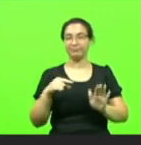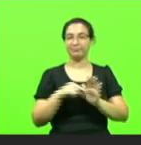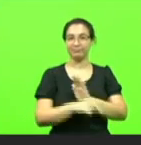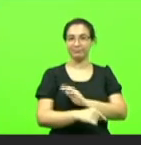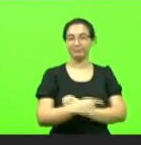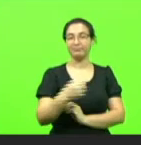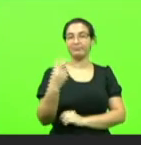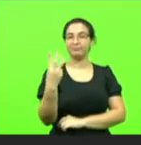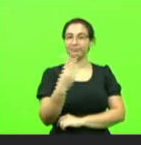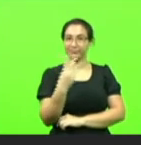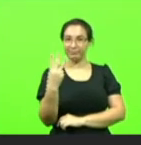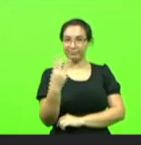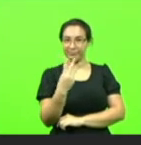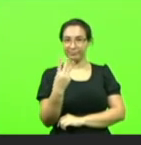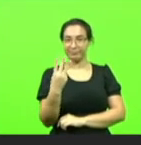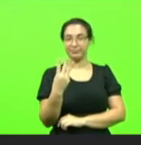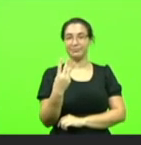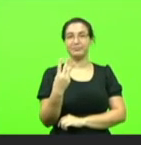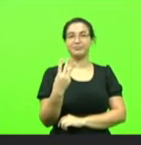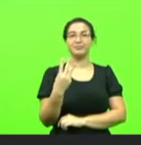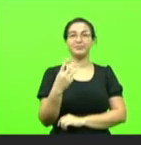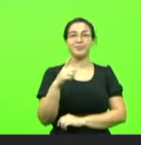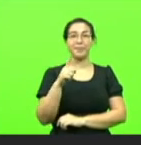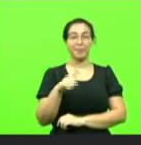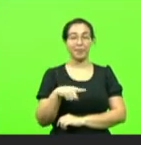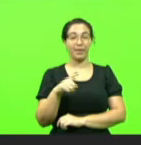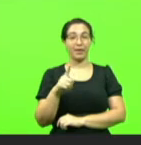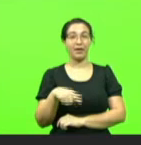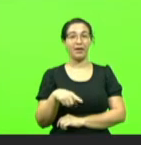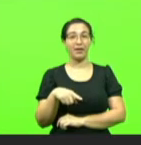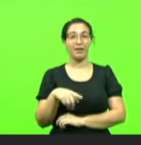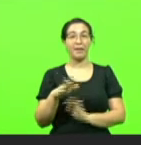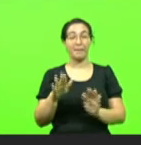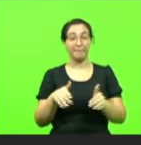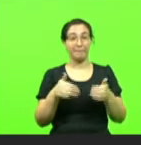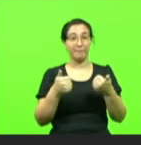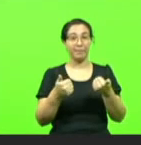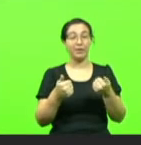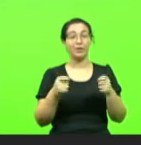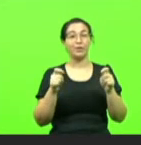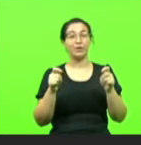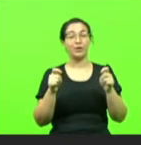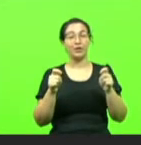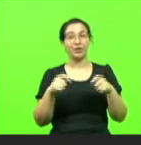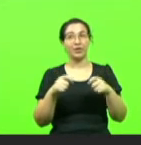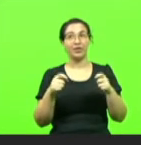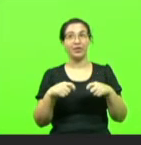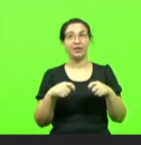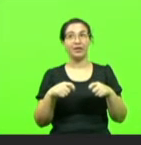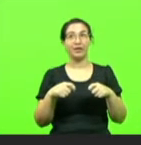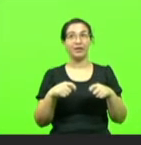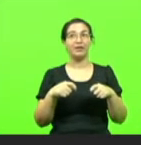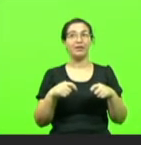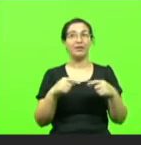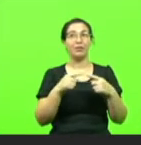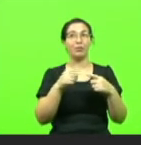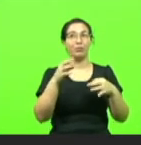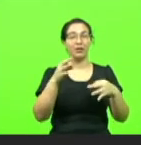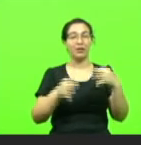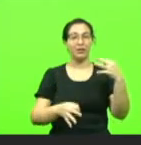inciso terceiro considerada superada análise da juridicidade juridicidade